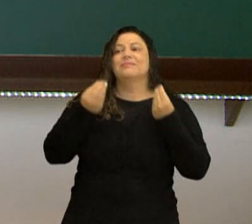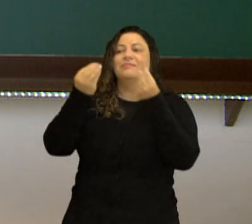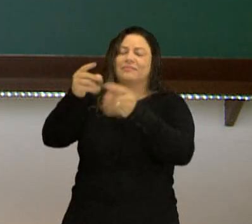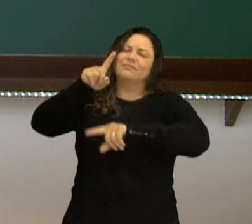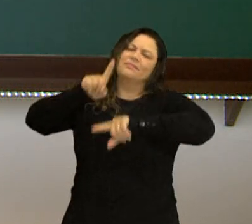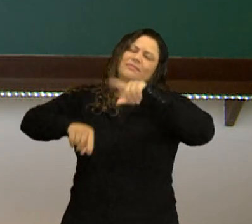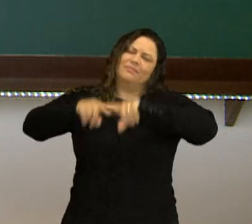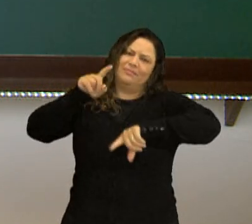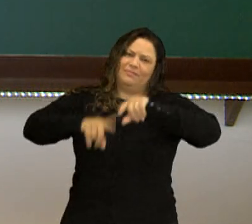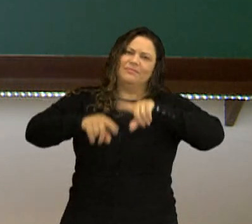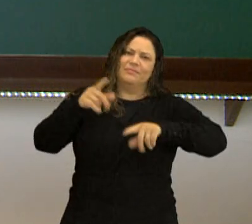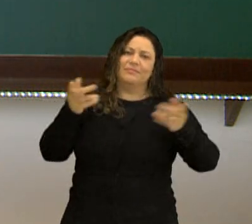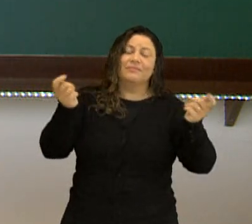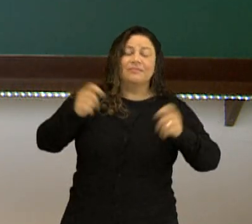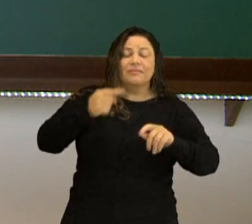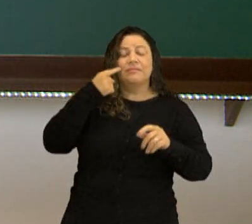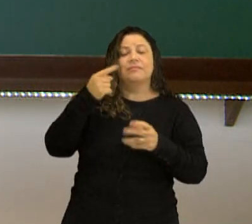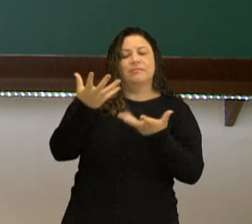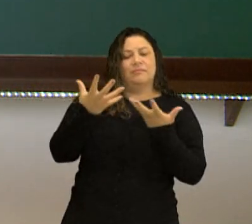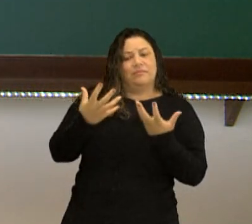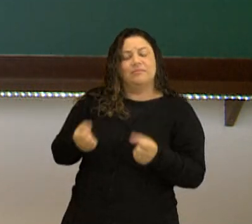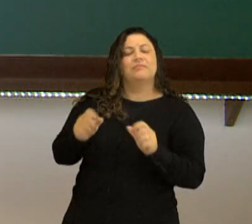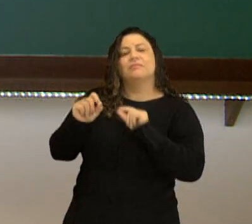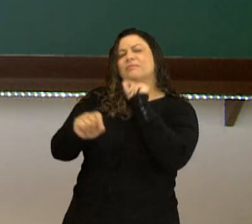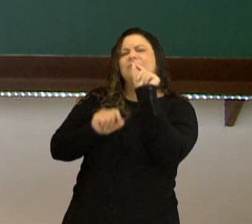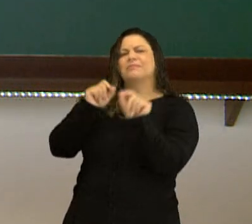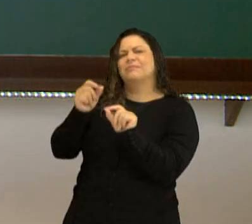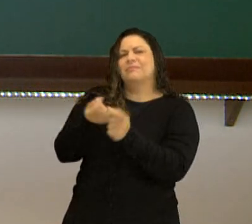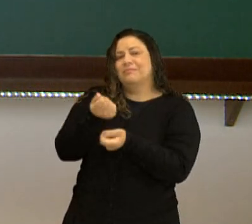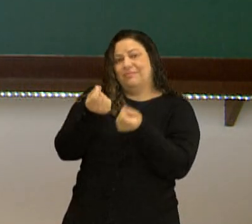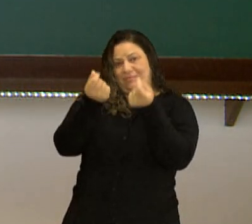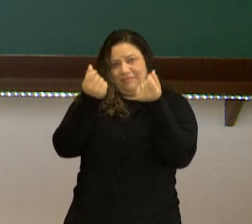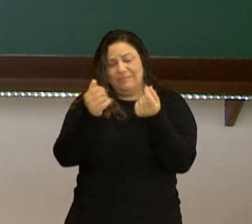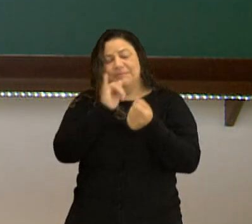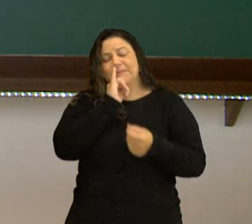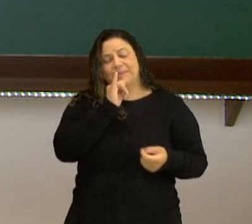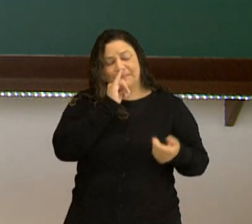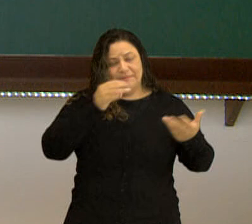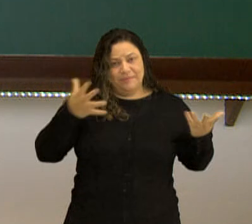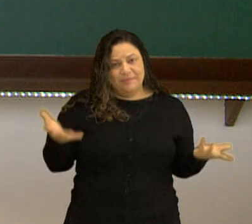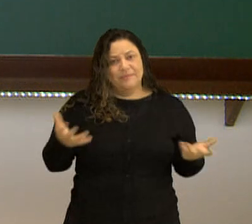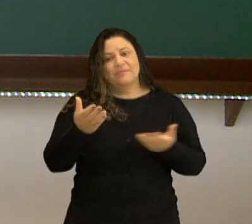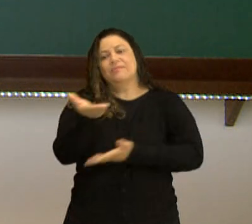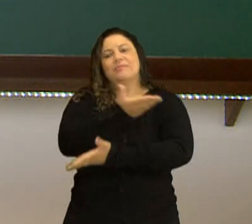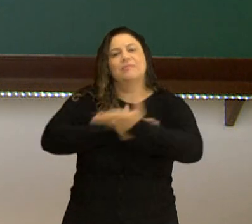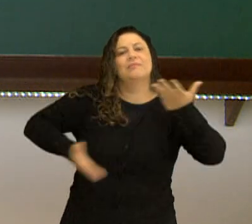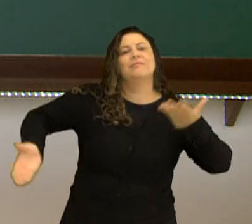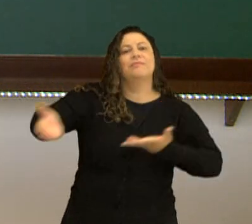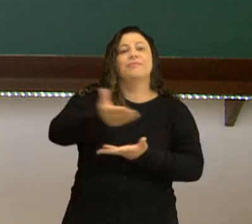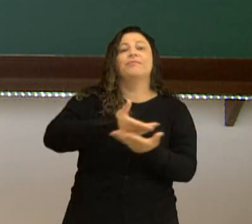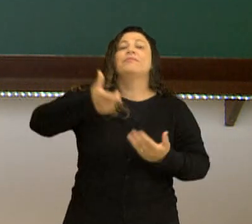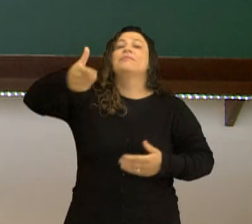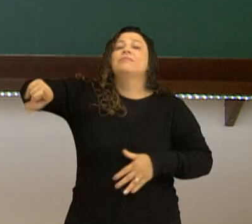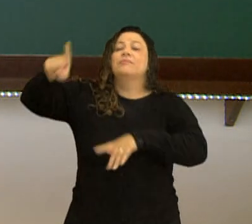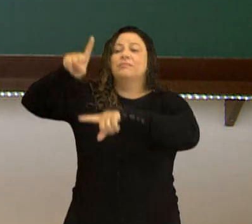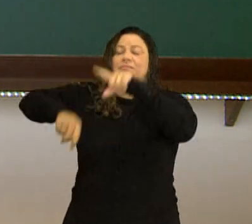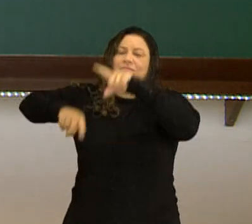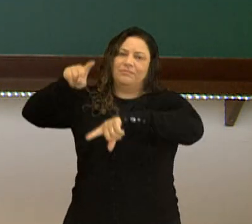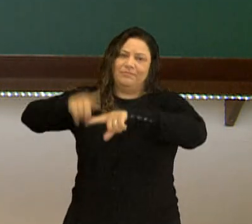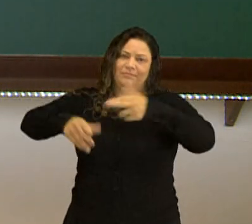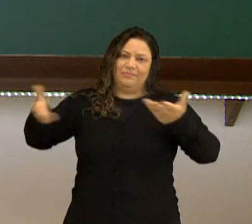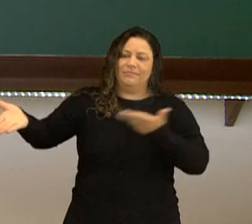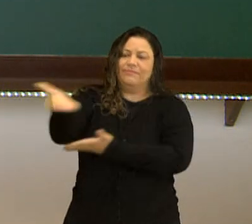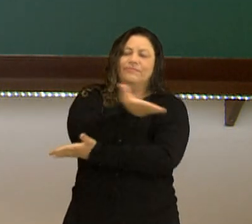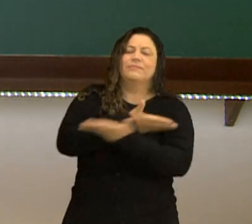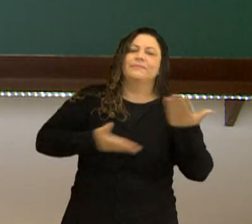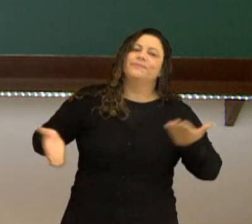vende um produto e ao invés de você receber um dinheiro por esse produto, você recebe outro produto. Então nas